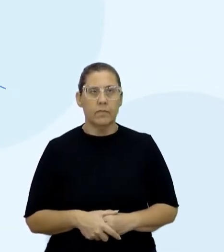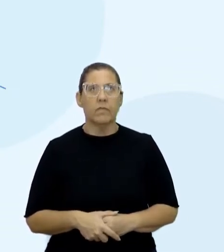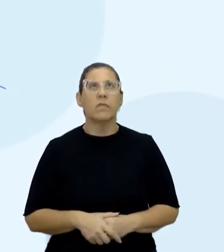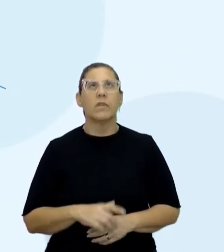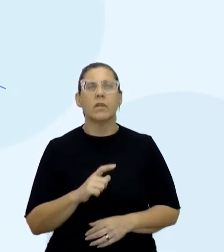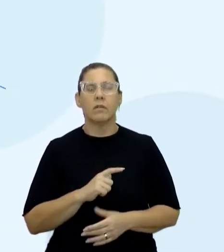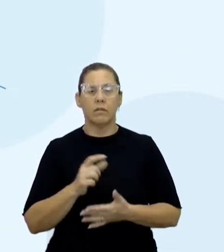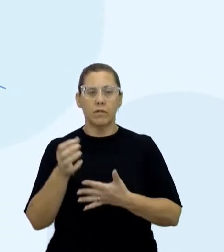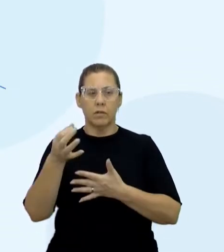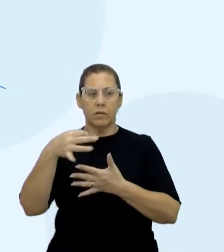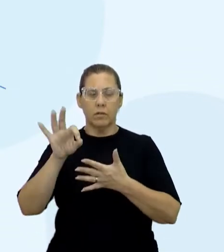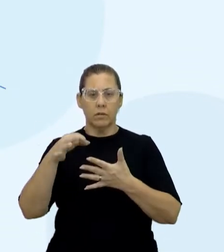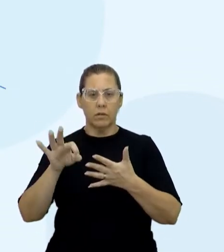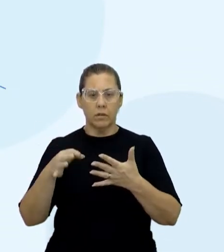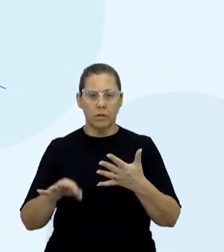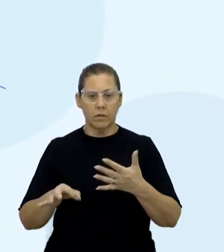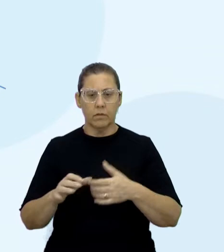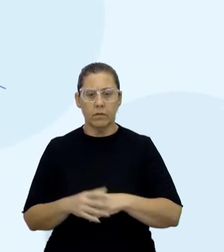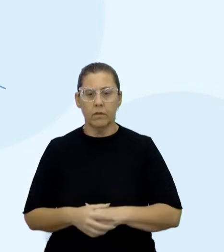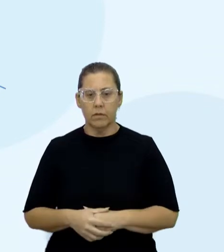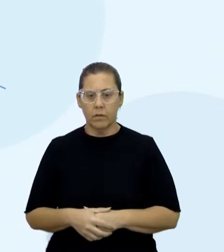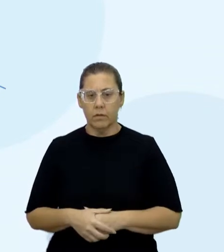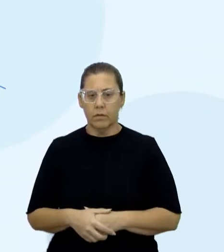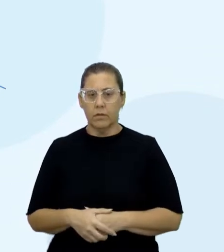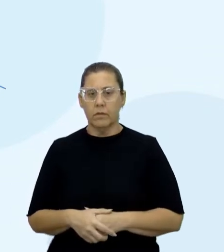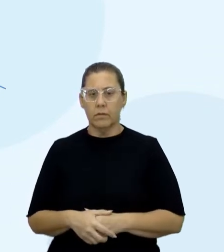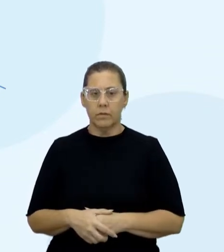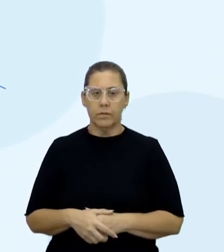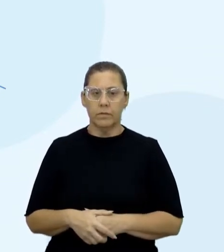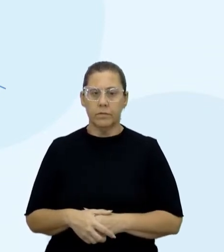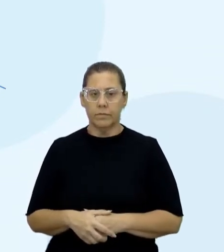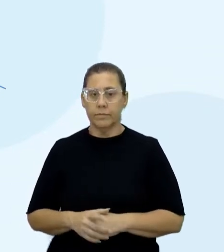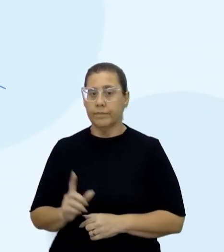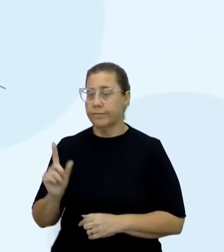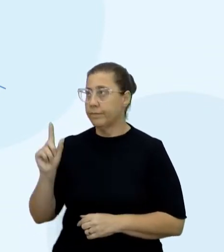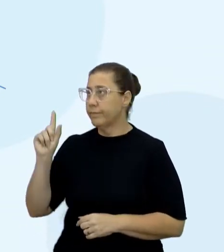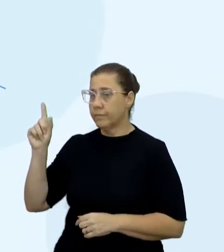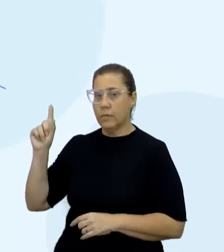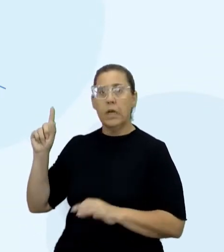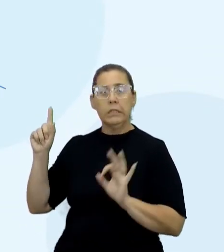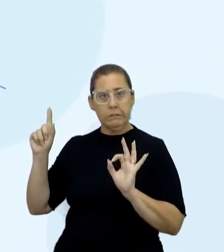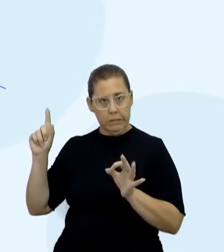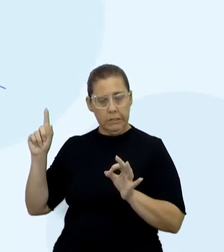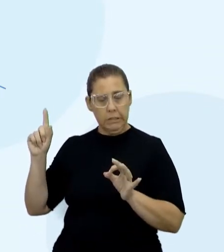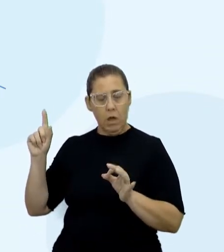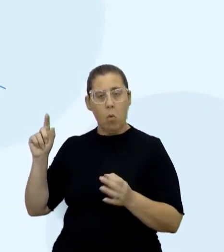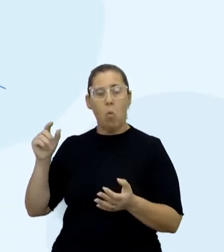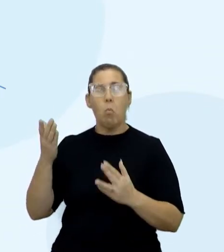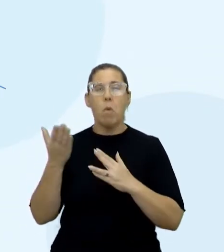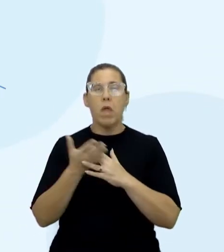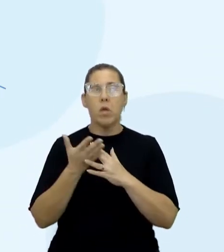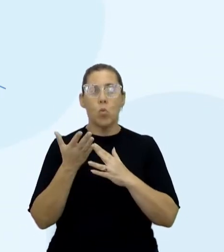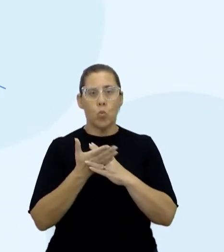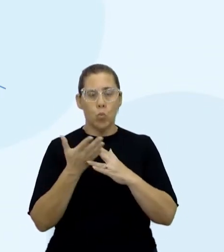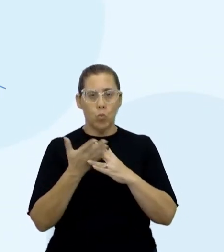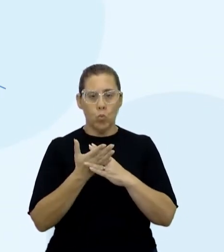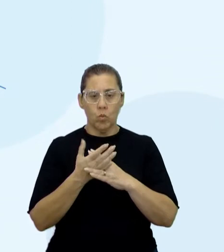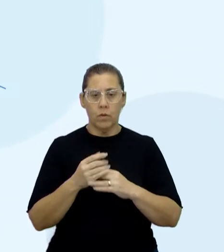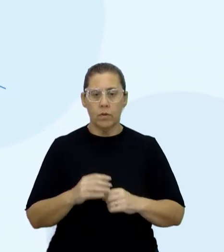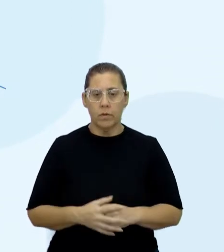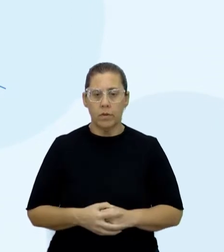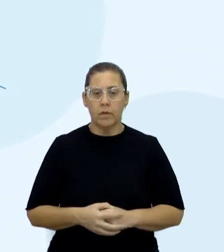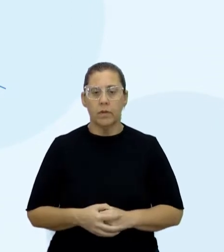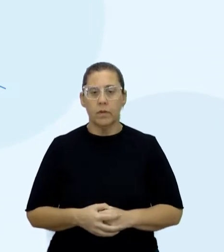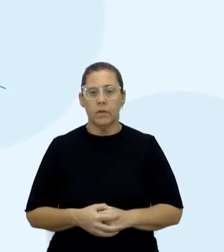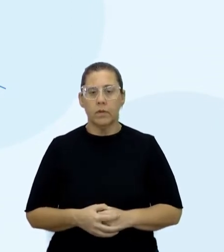aí depois. Ó, aqui, essa medida aqui, sim, é o centro, tá bom? Ó. E essa